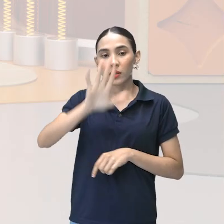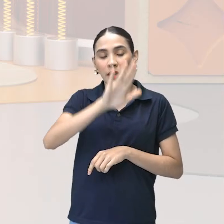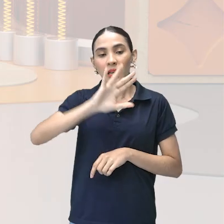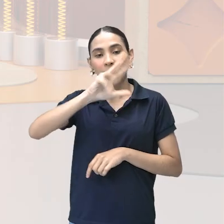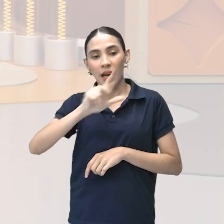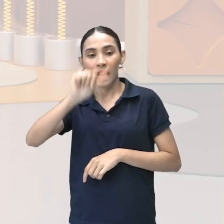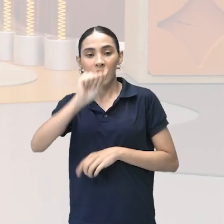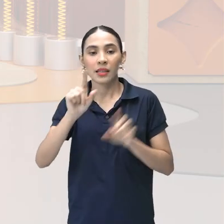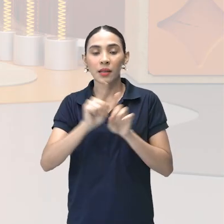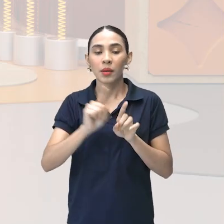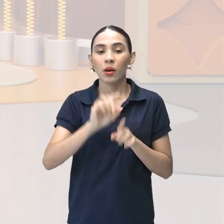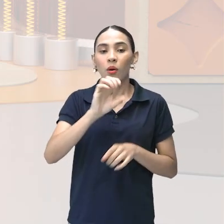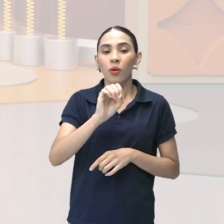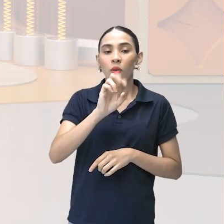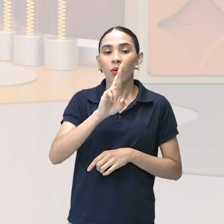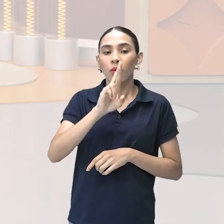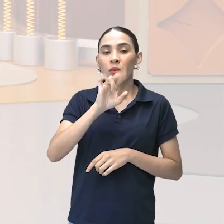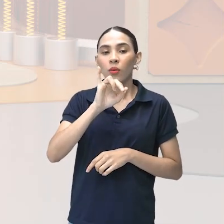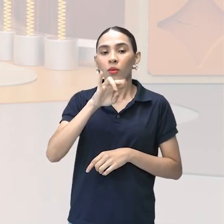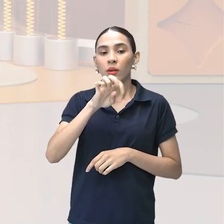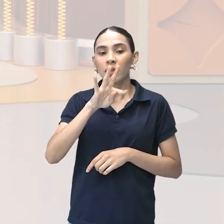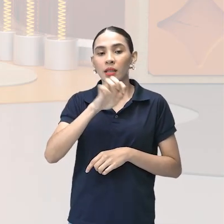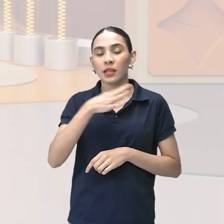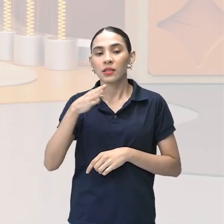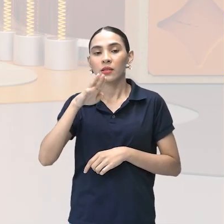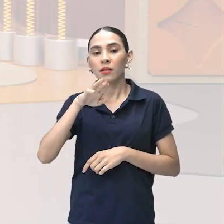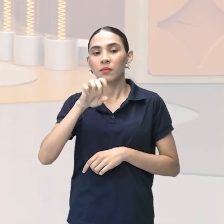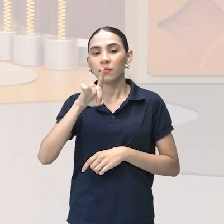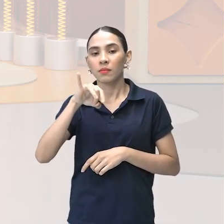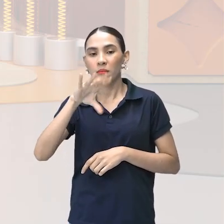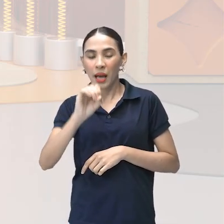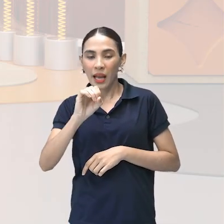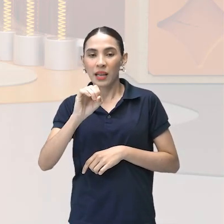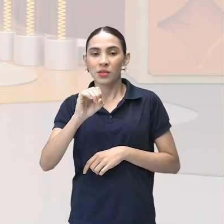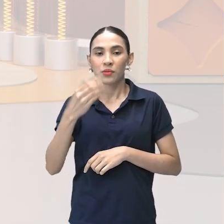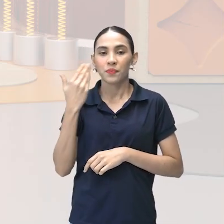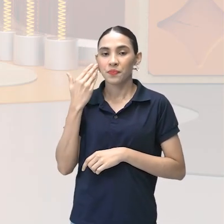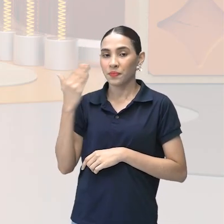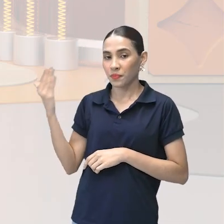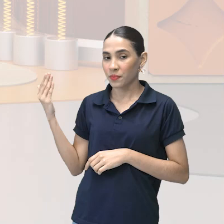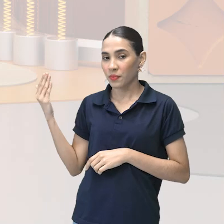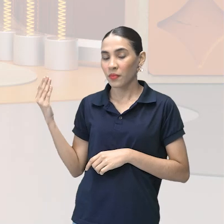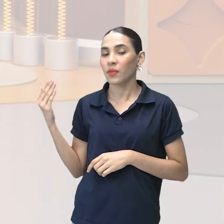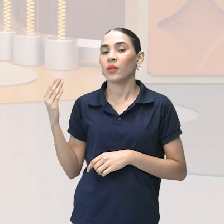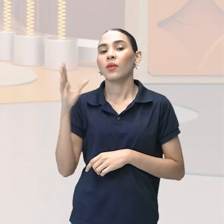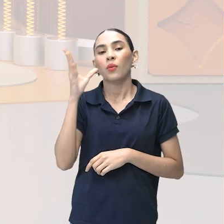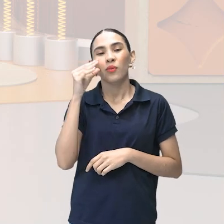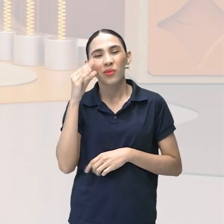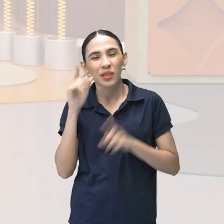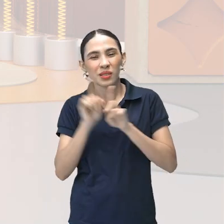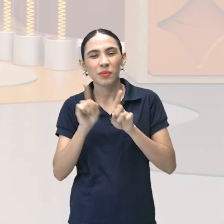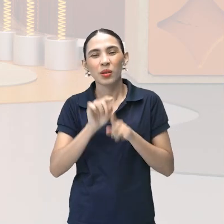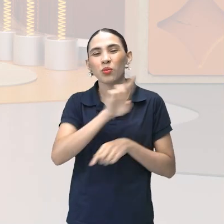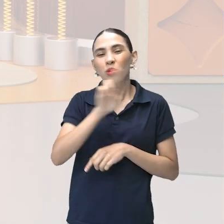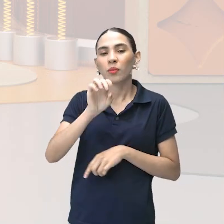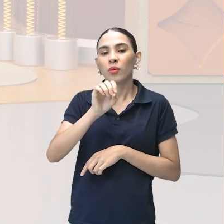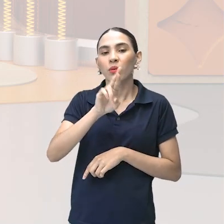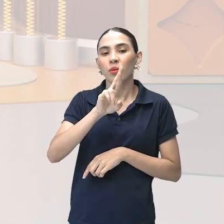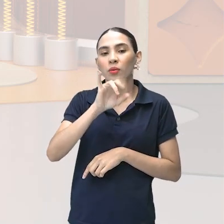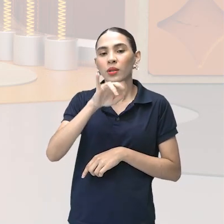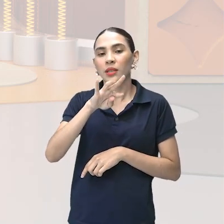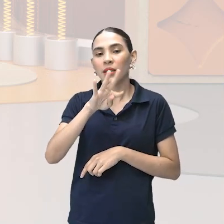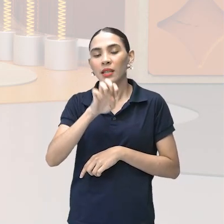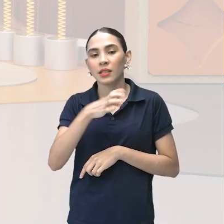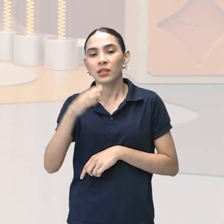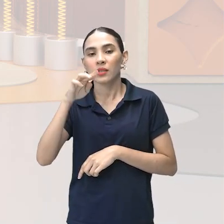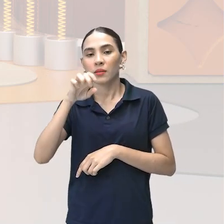Ásia e o Oriente Médio, que é aquela região que eu falei para vocês, ali na Península Arábica. Uma curiosidade, né? O nome Oriente Médio vem do